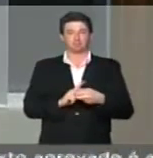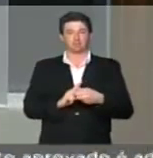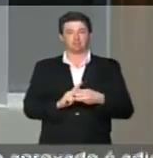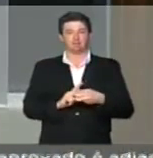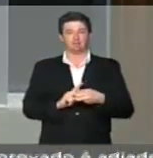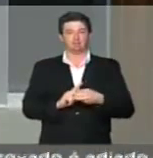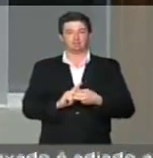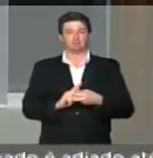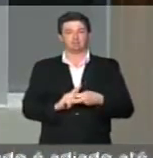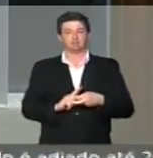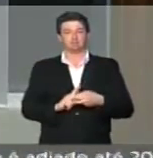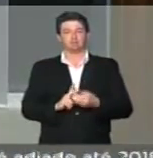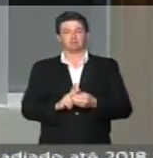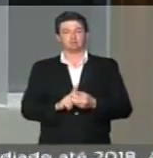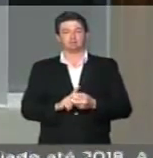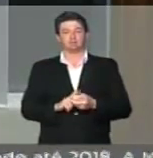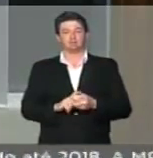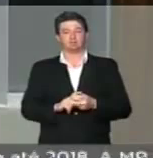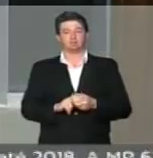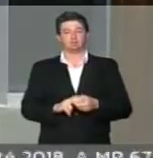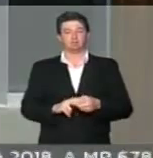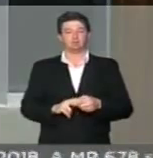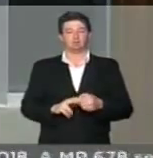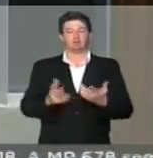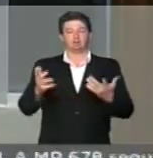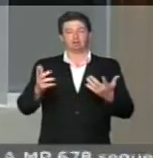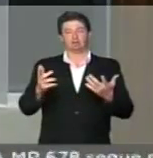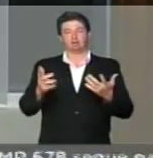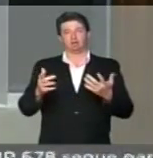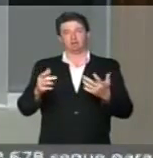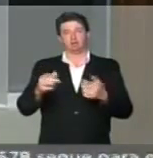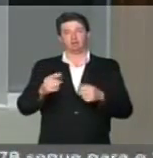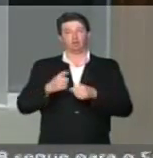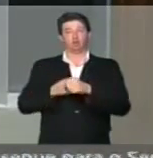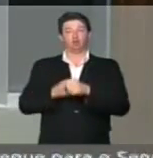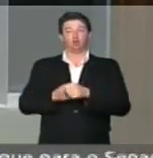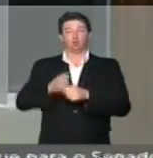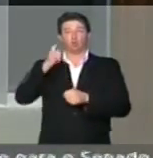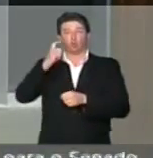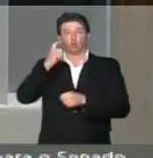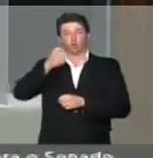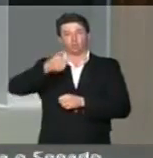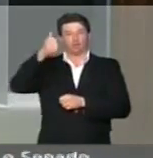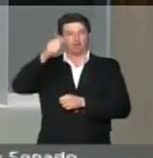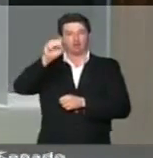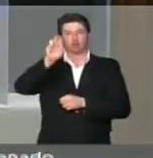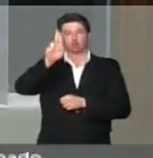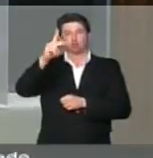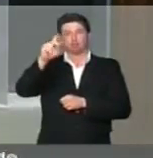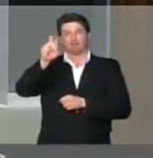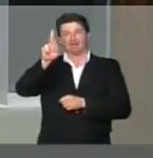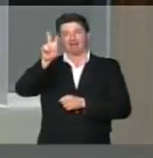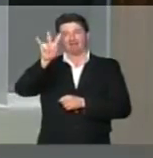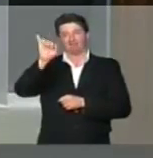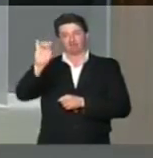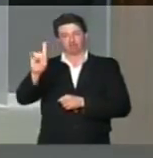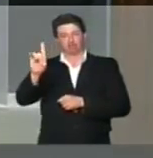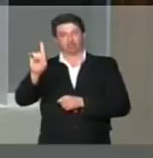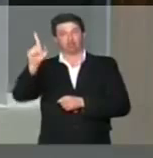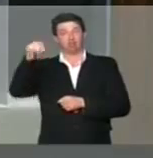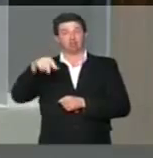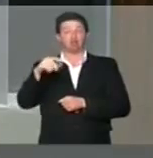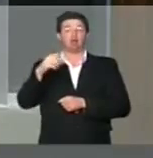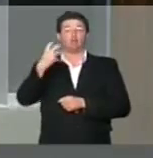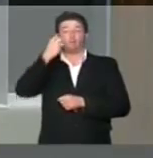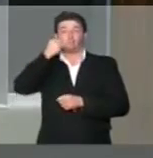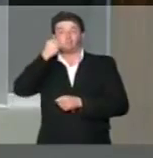a partir do dogma aí do superávit primário, que a economia, nessa política que o ministro Levy